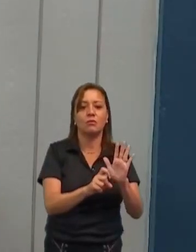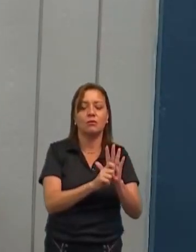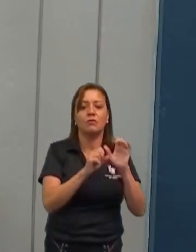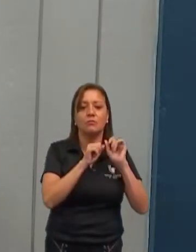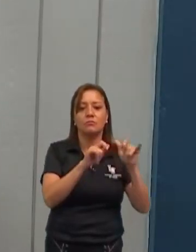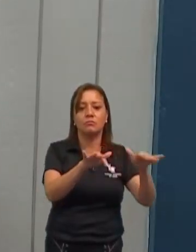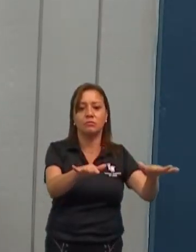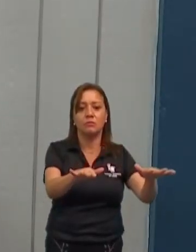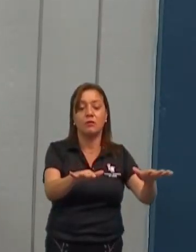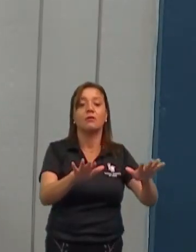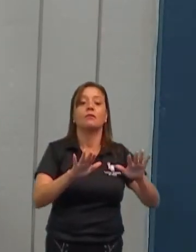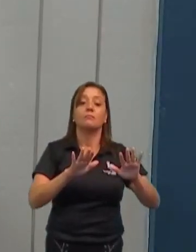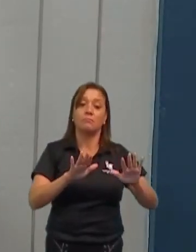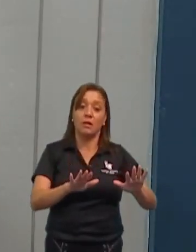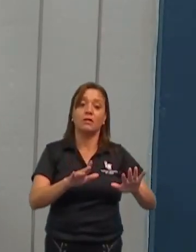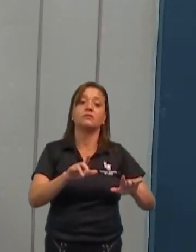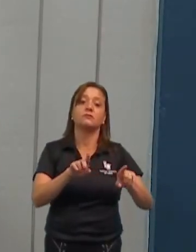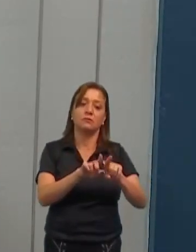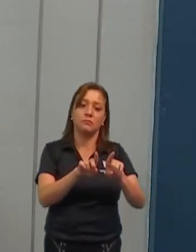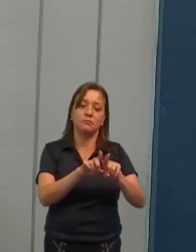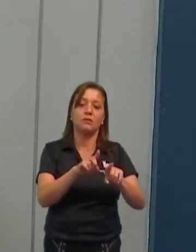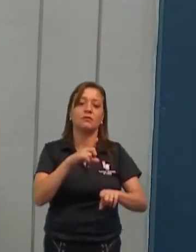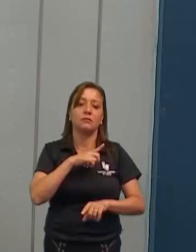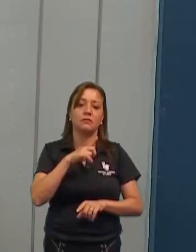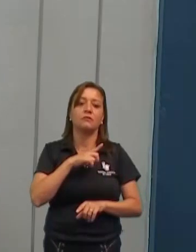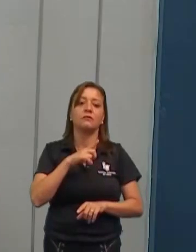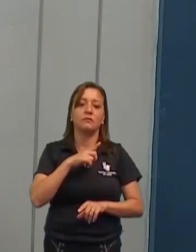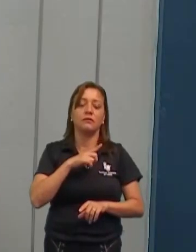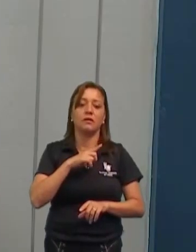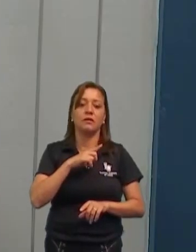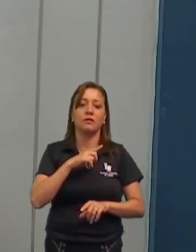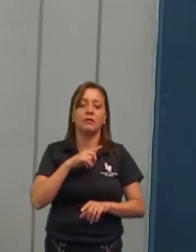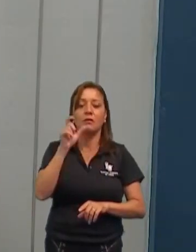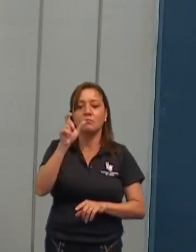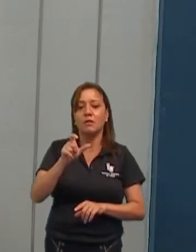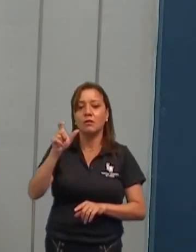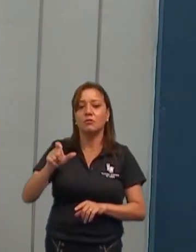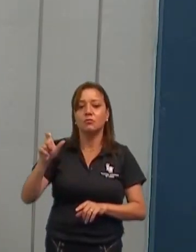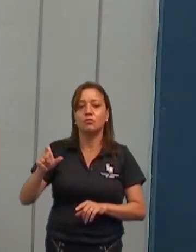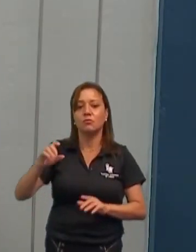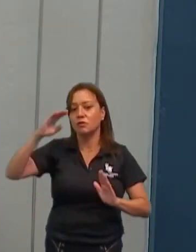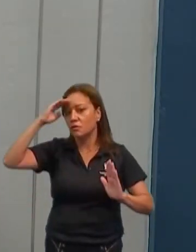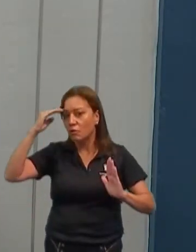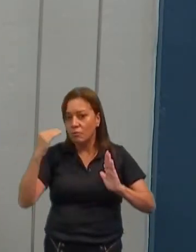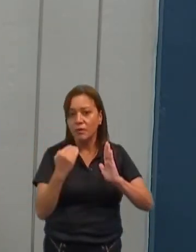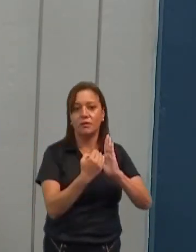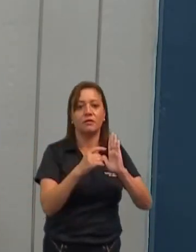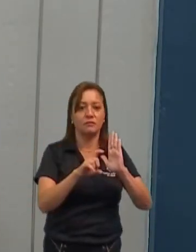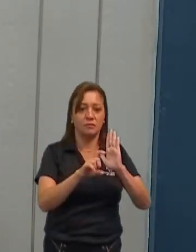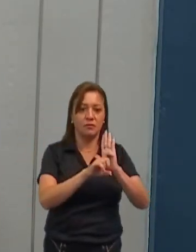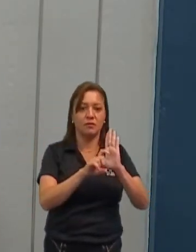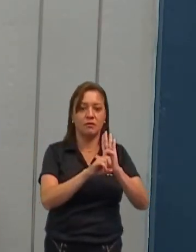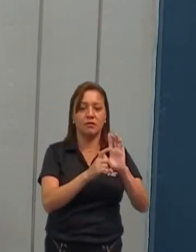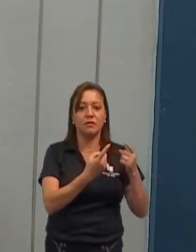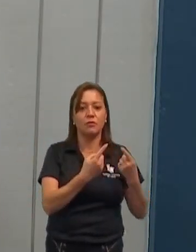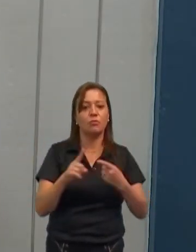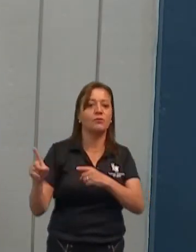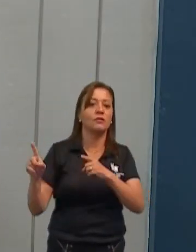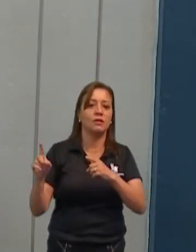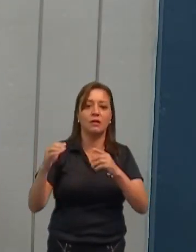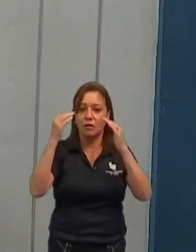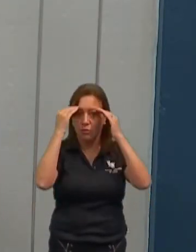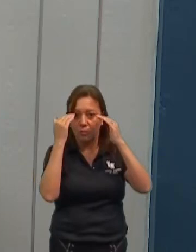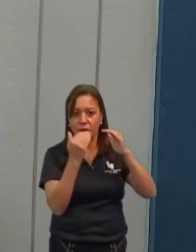vendem coisas dentro da legalidade, do armamento, cumprindo as regras e as leis do nosso Brasil. Mas, mesmo assim, são perseguidos, tá bom? Enquanto